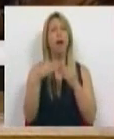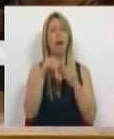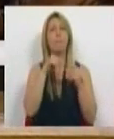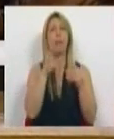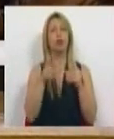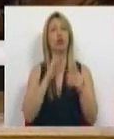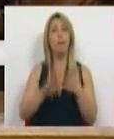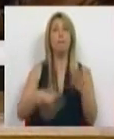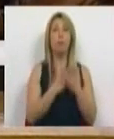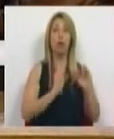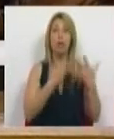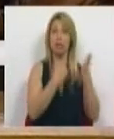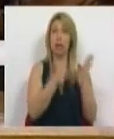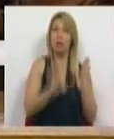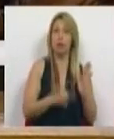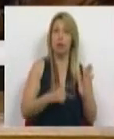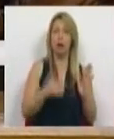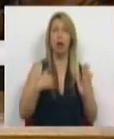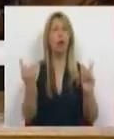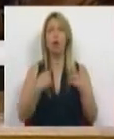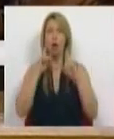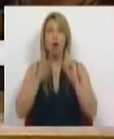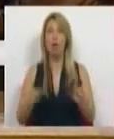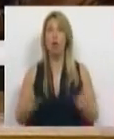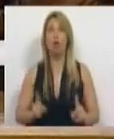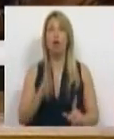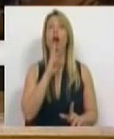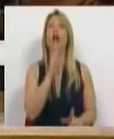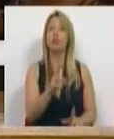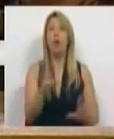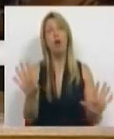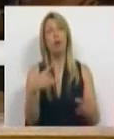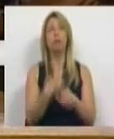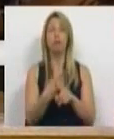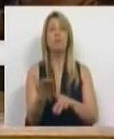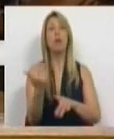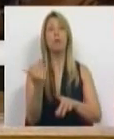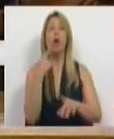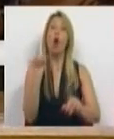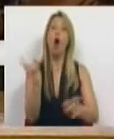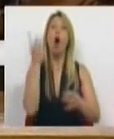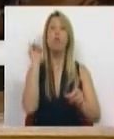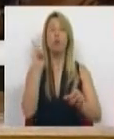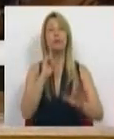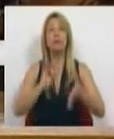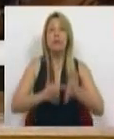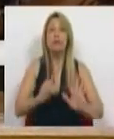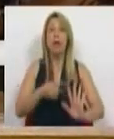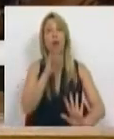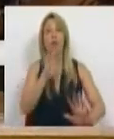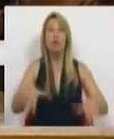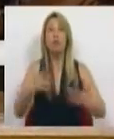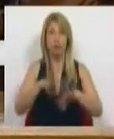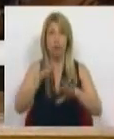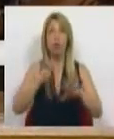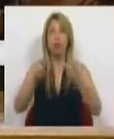proposta inicial. Não ignoramos que a resposta fica ainda assim aquém daquilo que seria necessário e possível perante os problemas